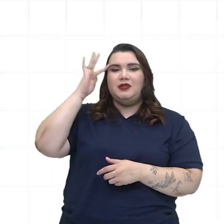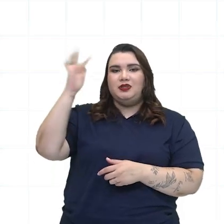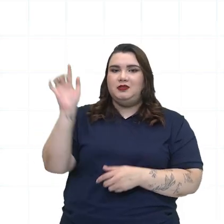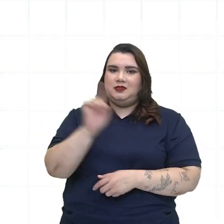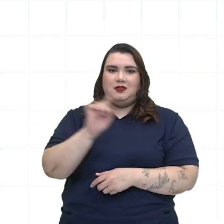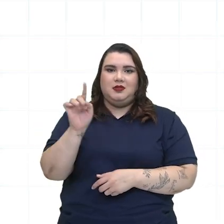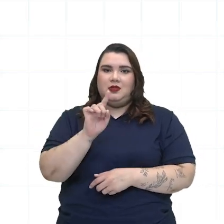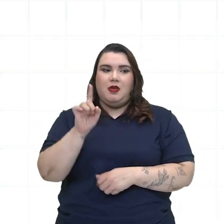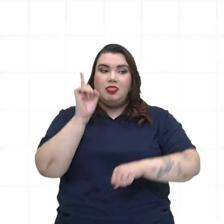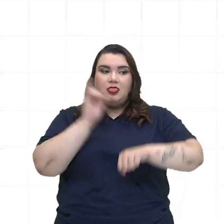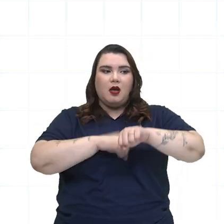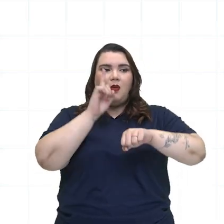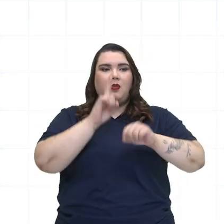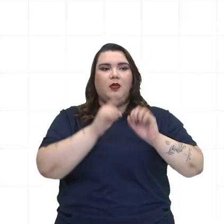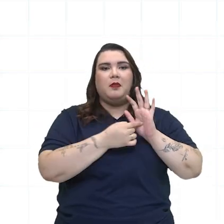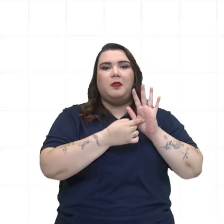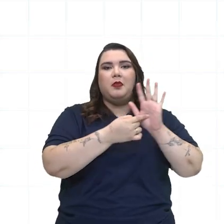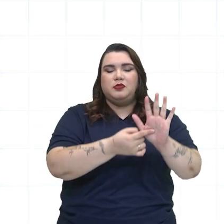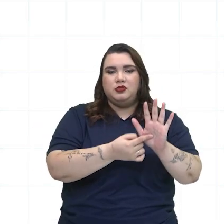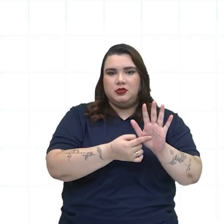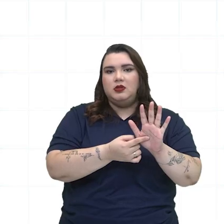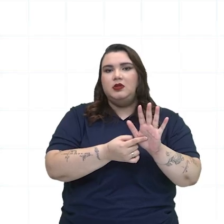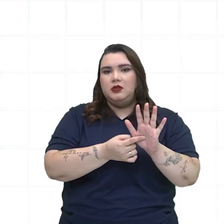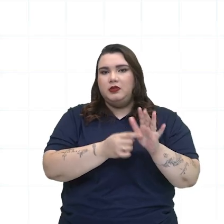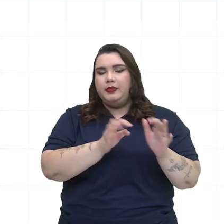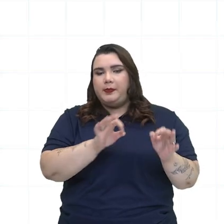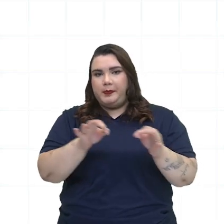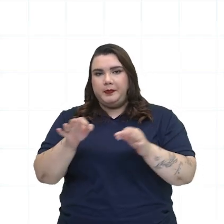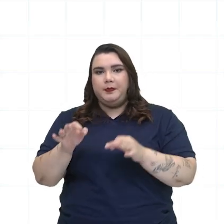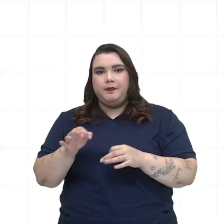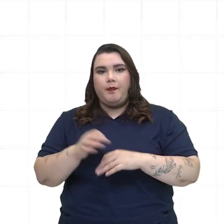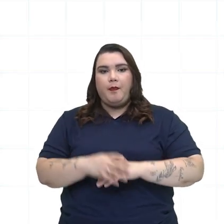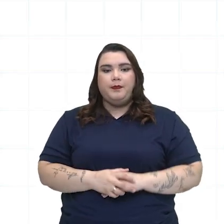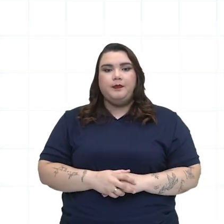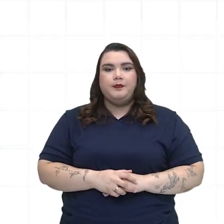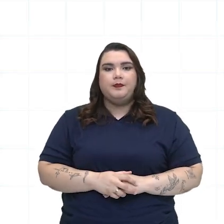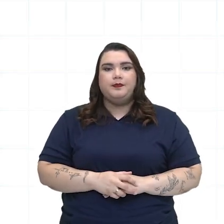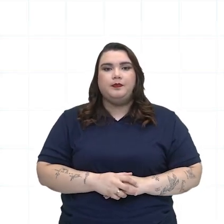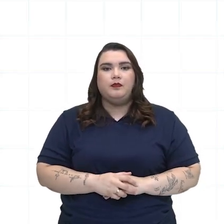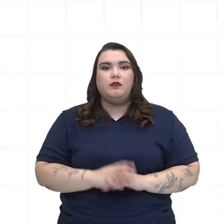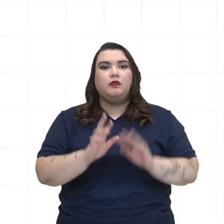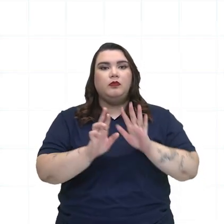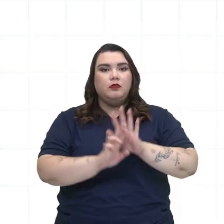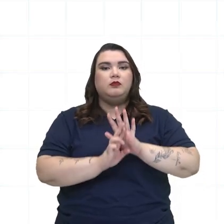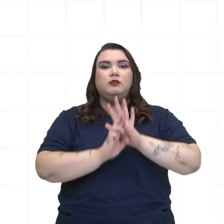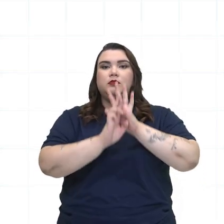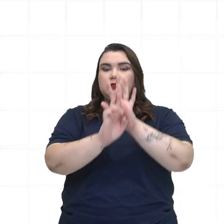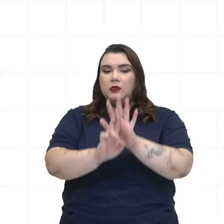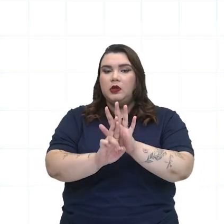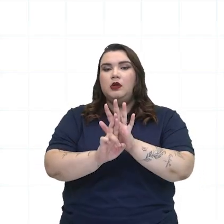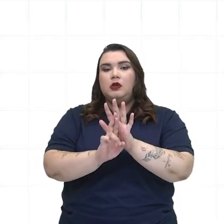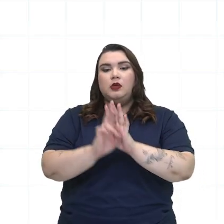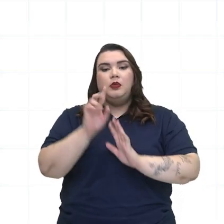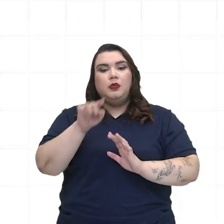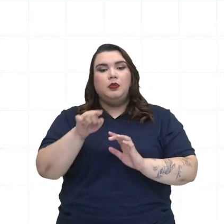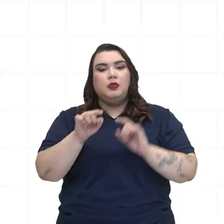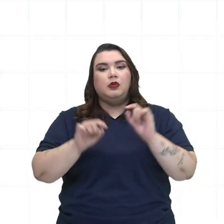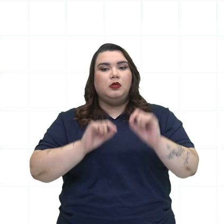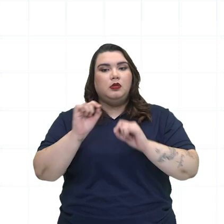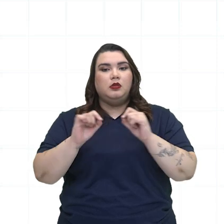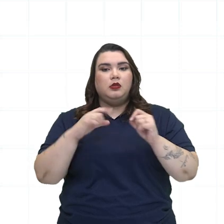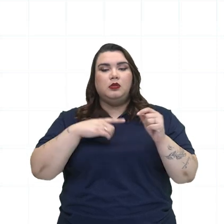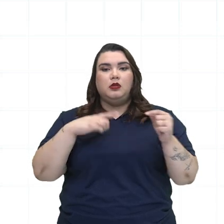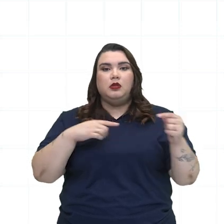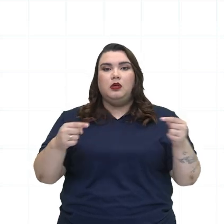representação real e imediata, não imaginada, não algo que eles imaginavam. Eles representavam aquilo que